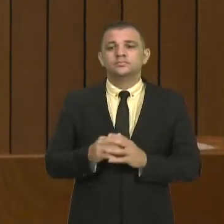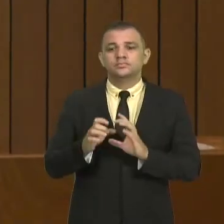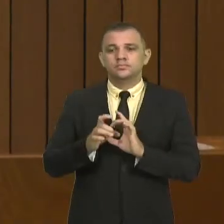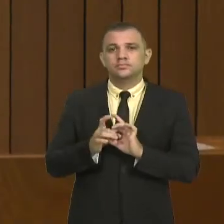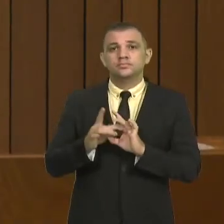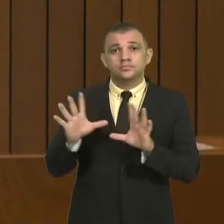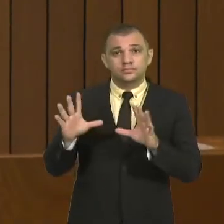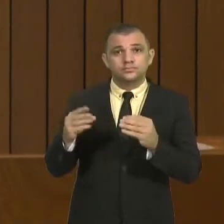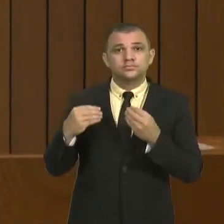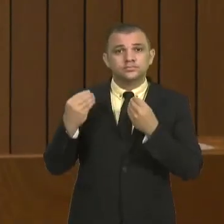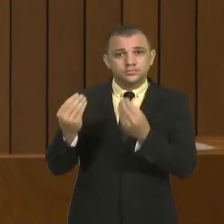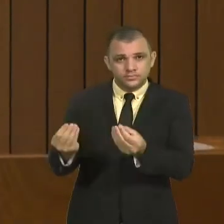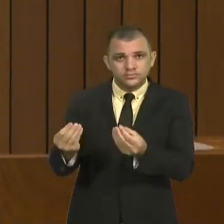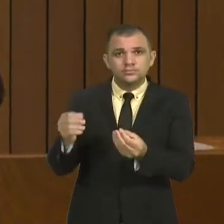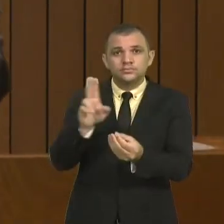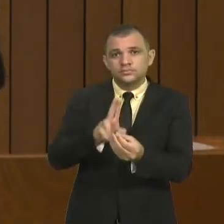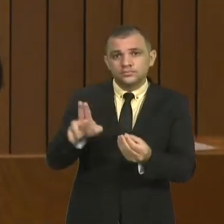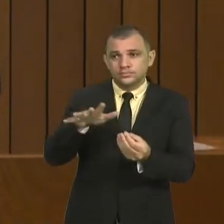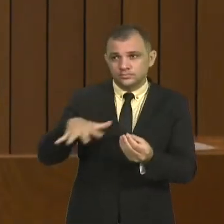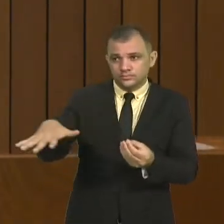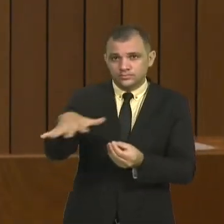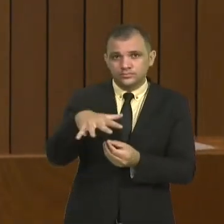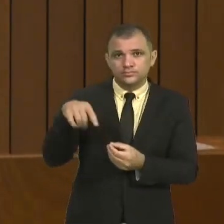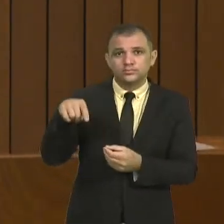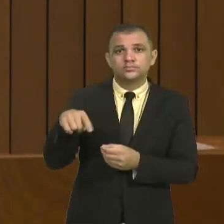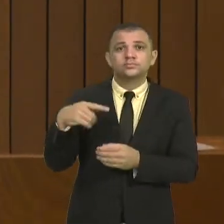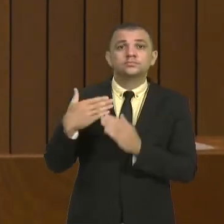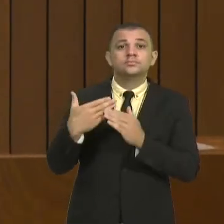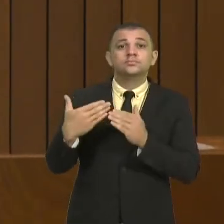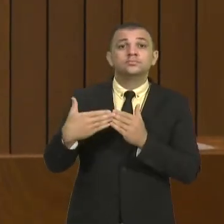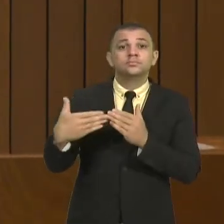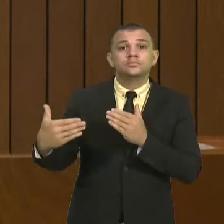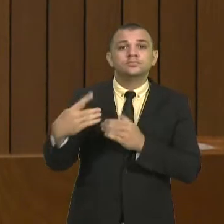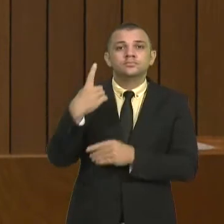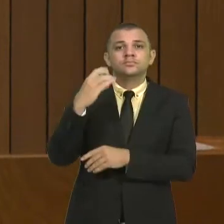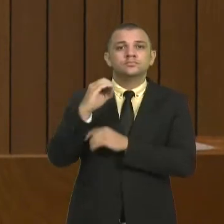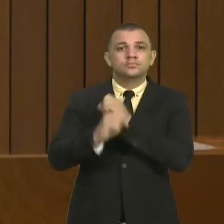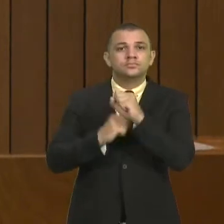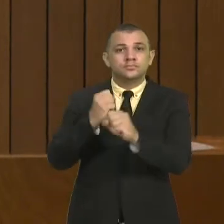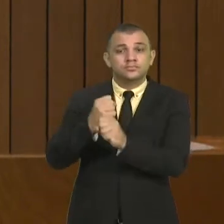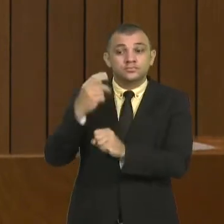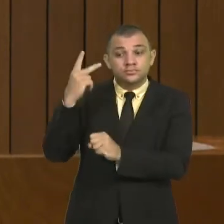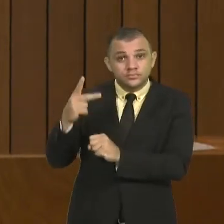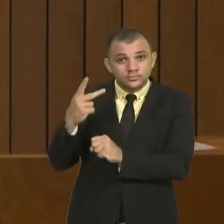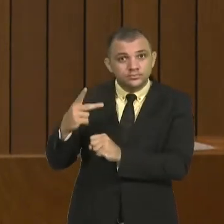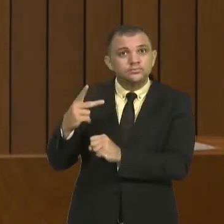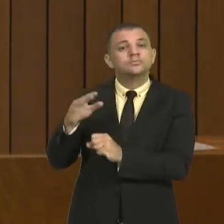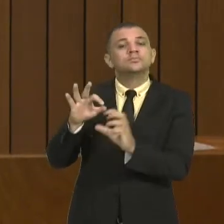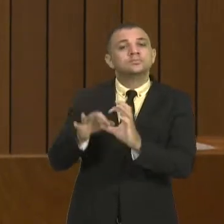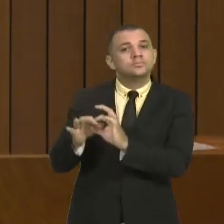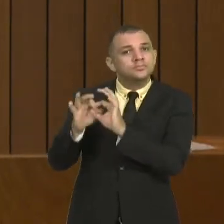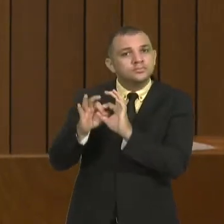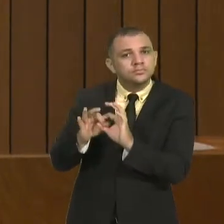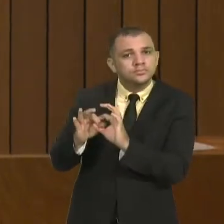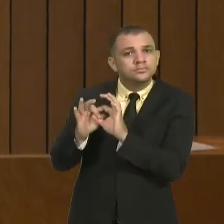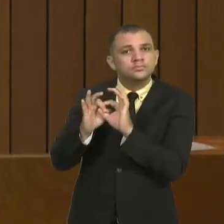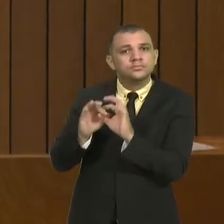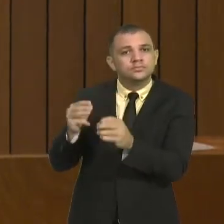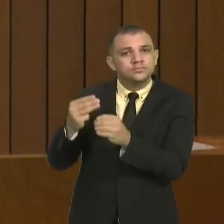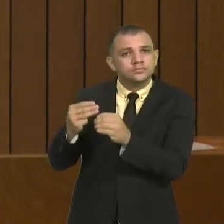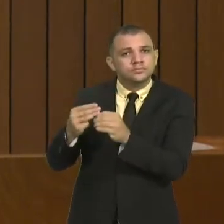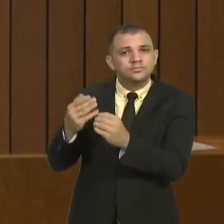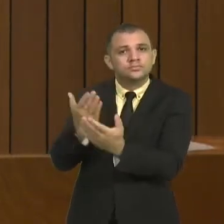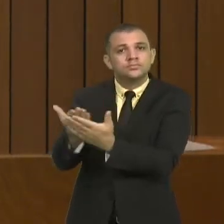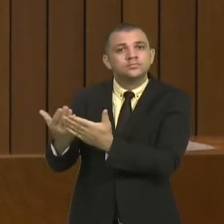outorgou uma cessão de uso e usufruto por 10 anos para a UMES, de uma determinada localidade nesse colégio, para que a UMES ali